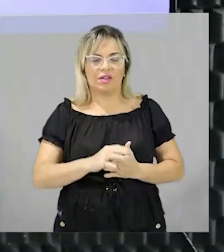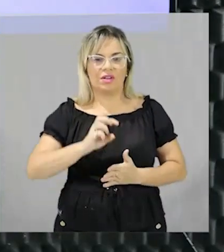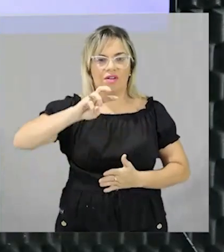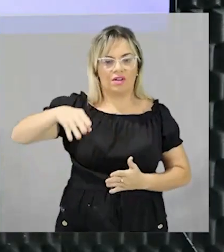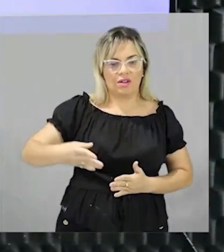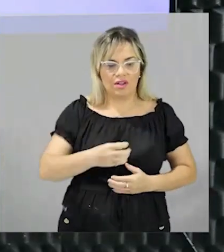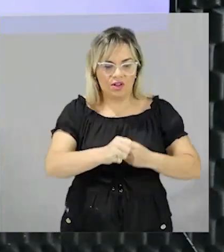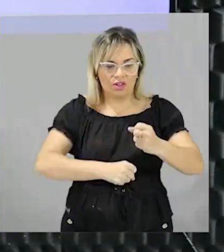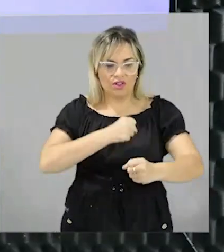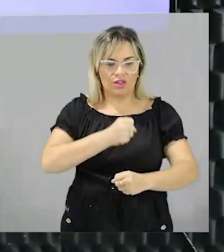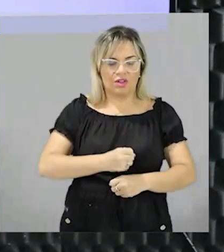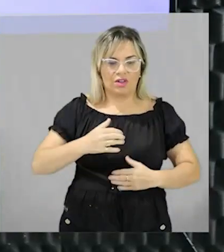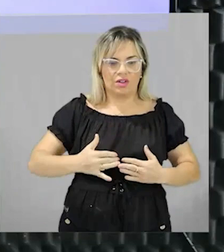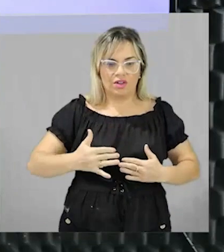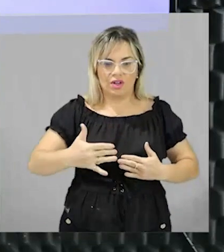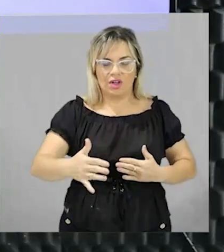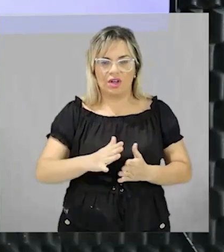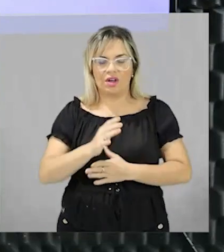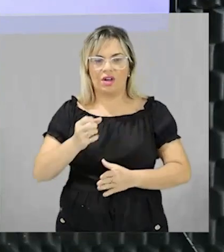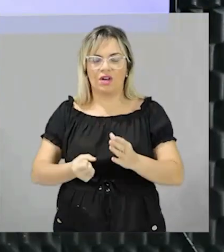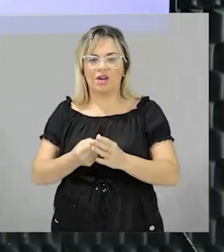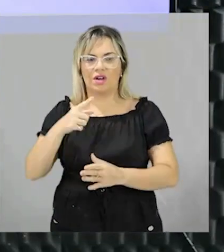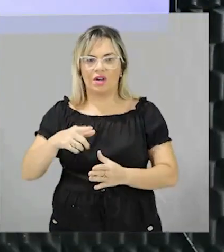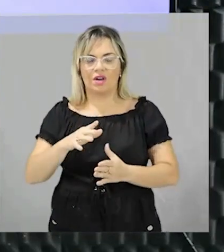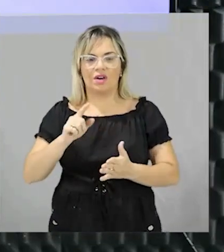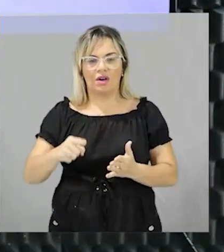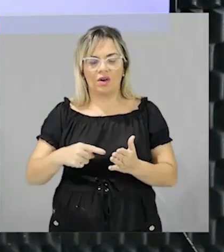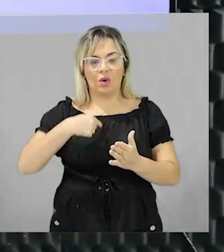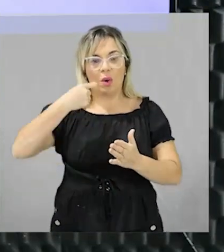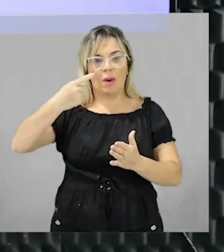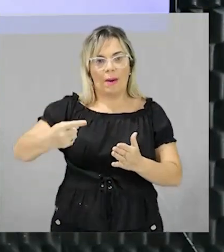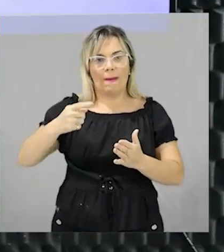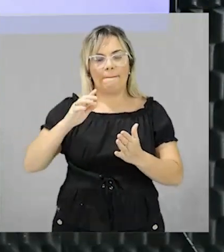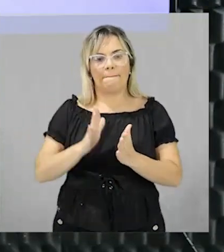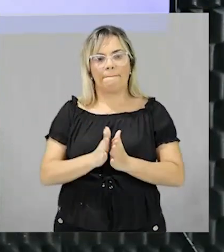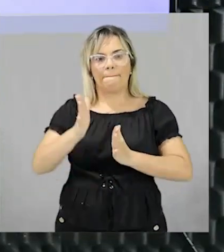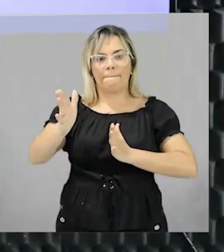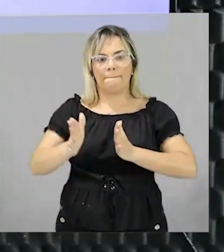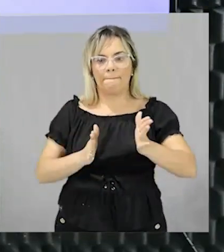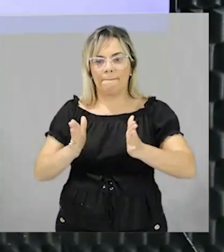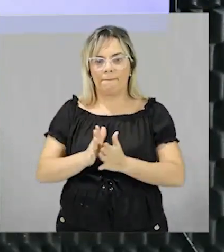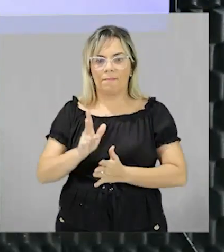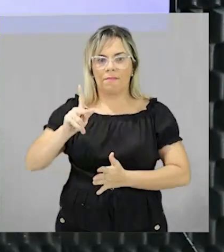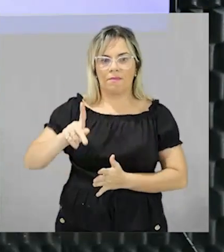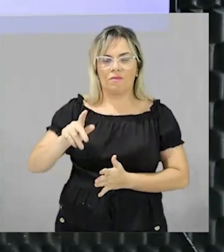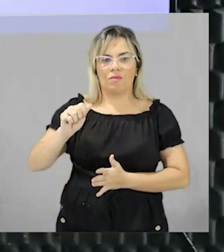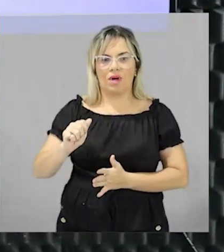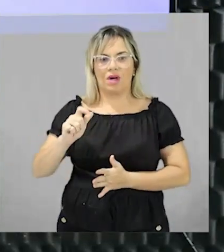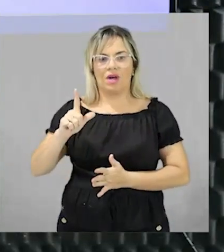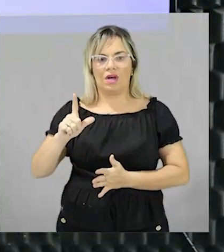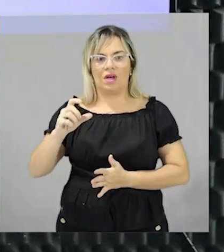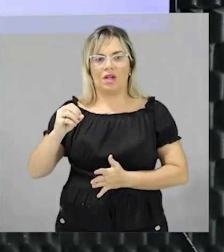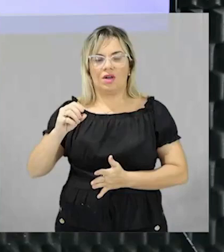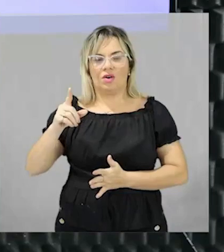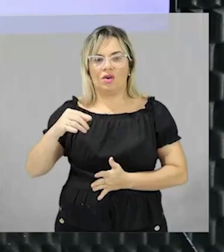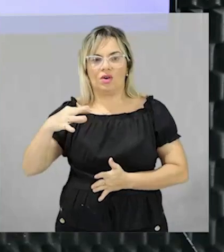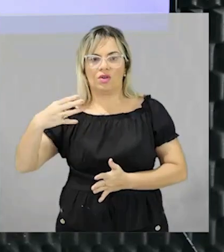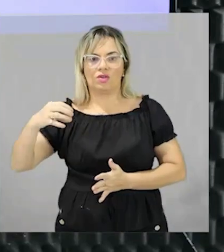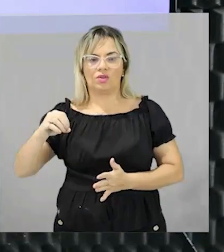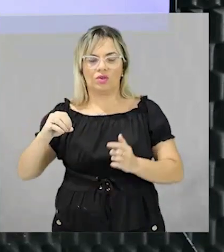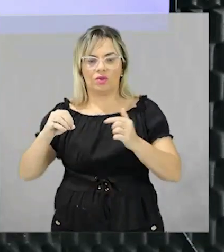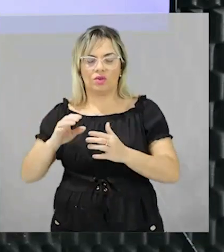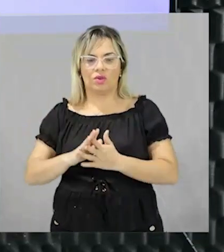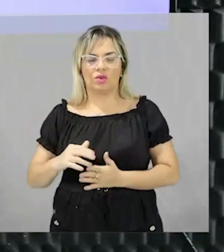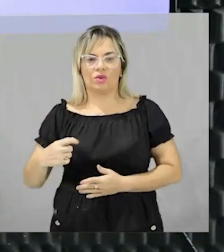era pré-cambriana. A próxima era agora é a era paleozoica, quando o nosso planeta ele vai se